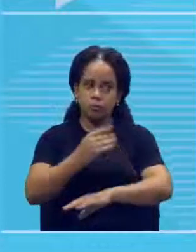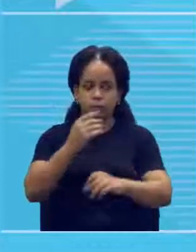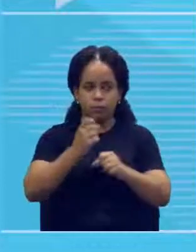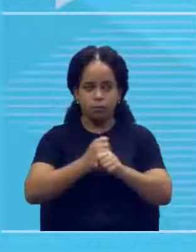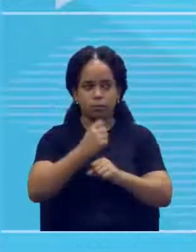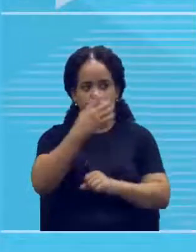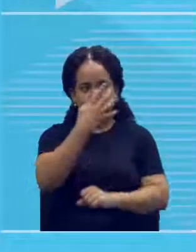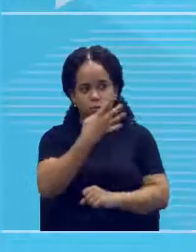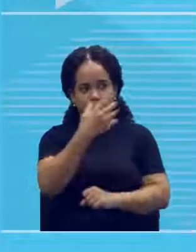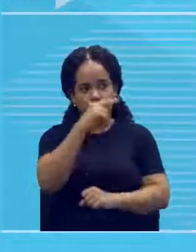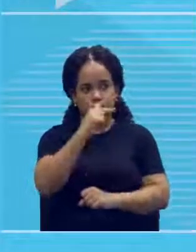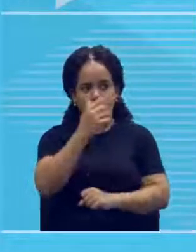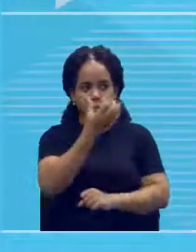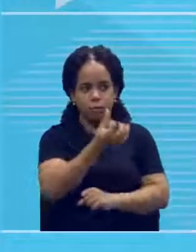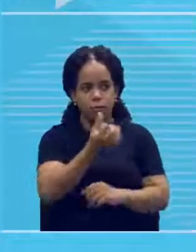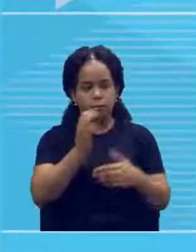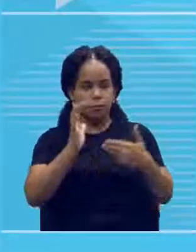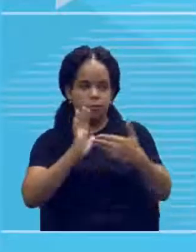anos a